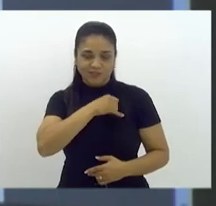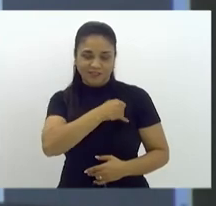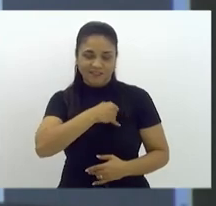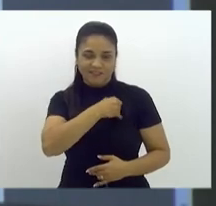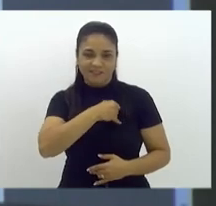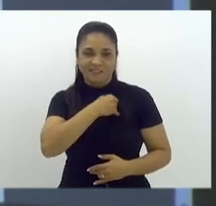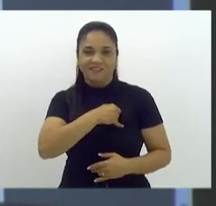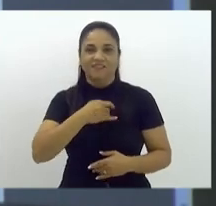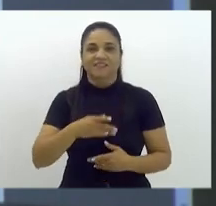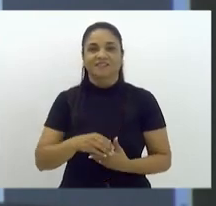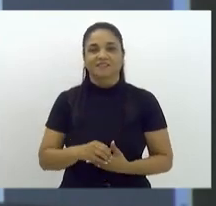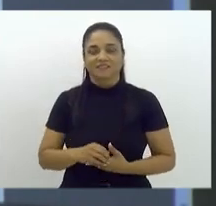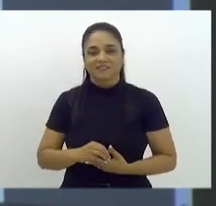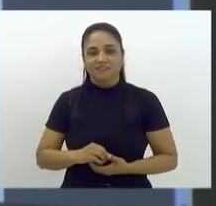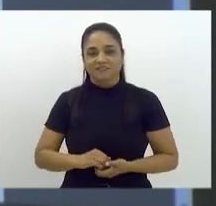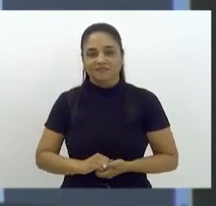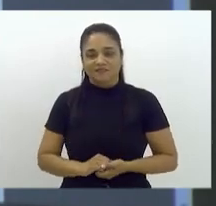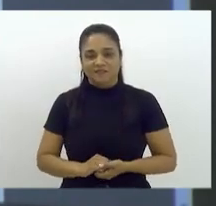Roxo